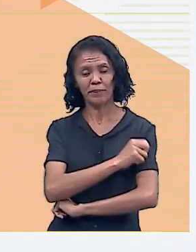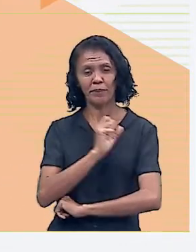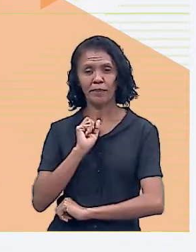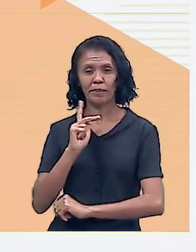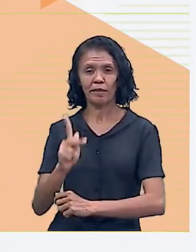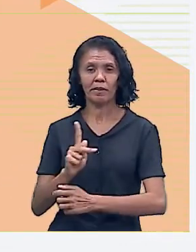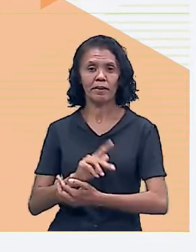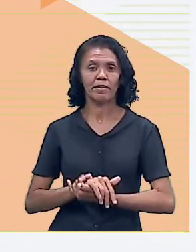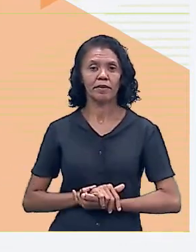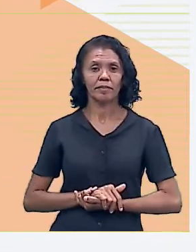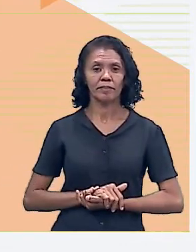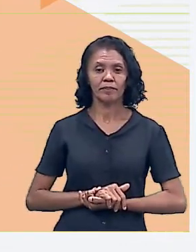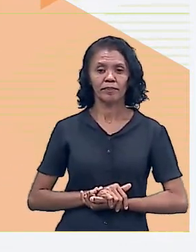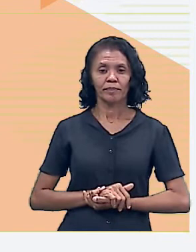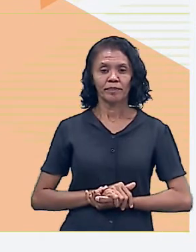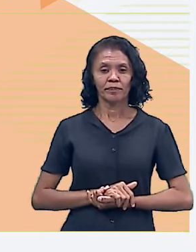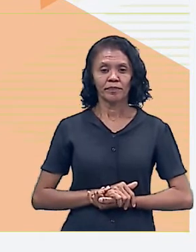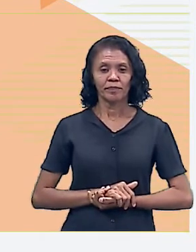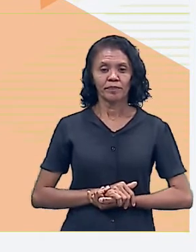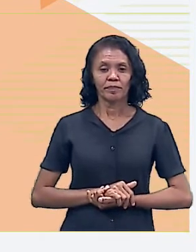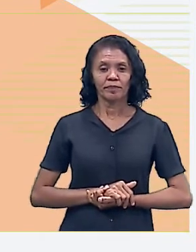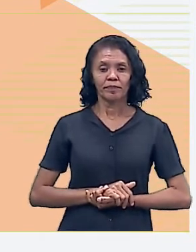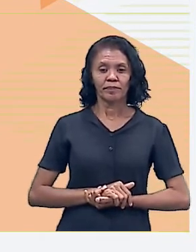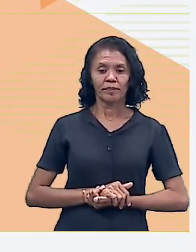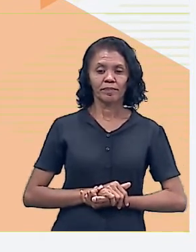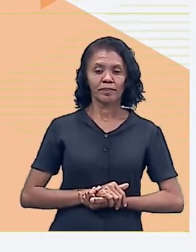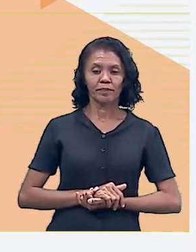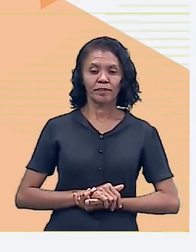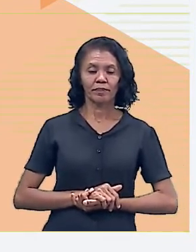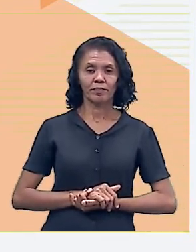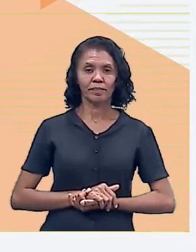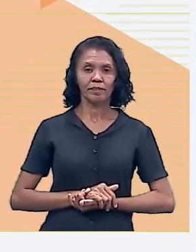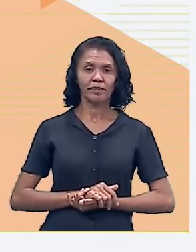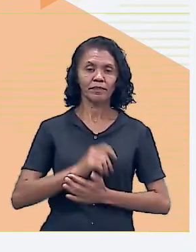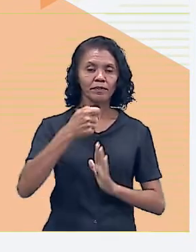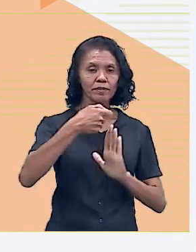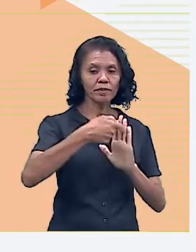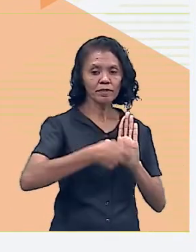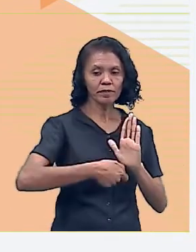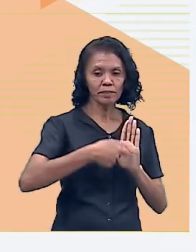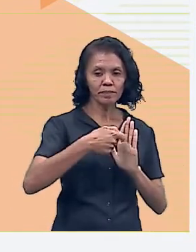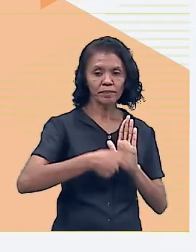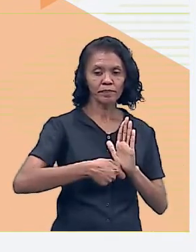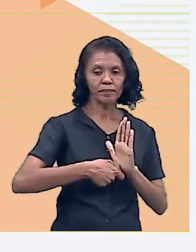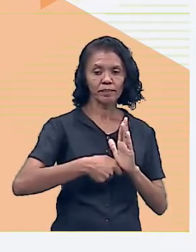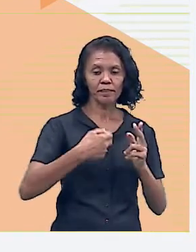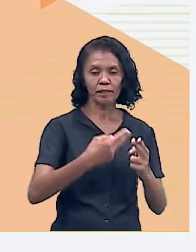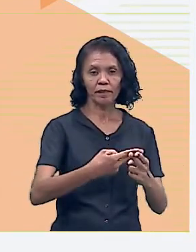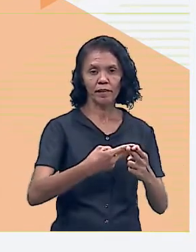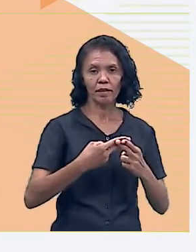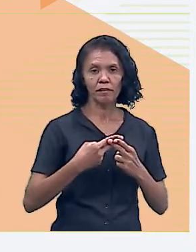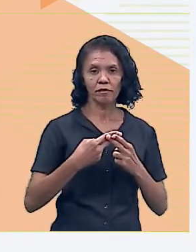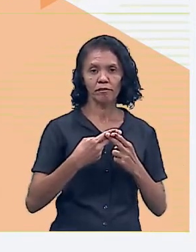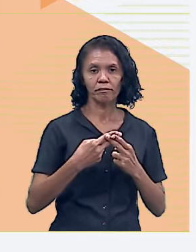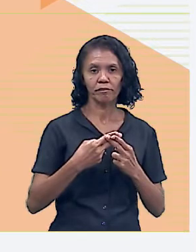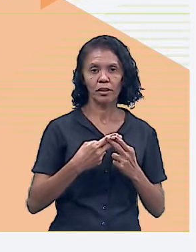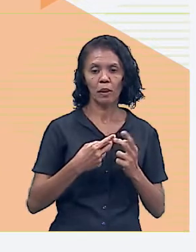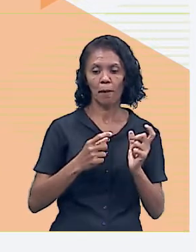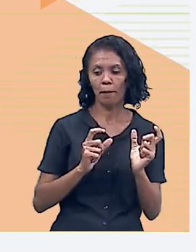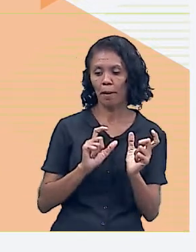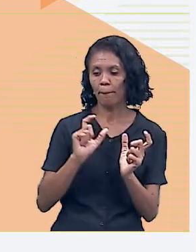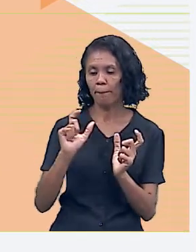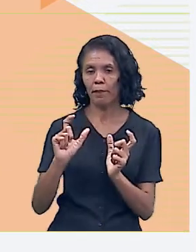perfeito galera bom então vamos lá outra Professor a redação é usada muitos conectivos